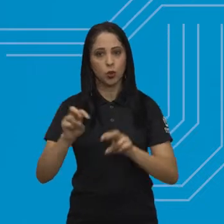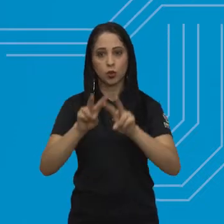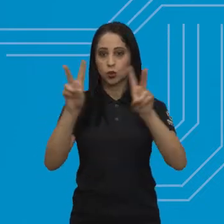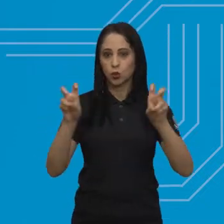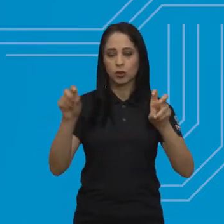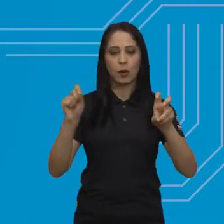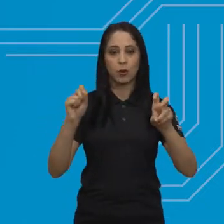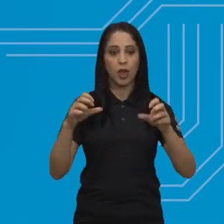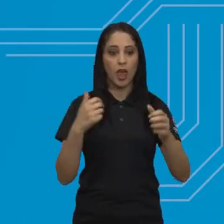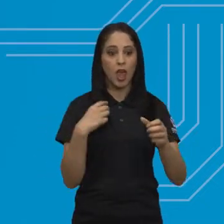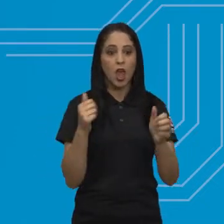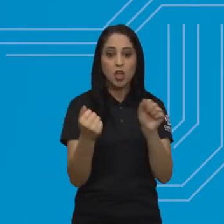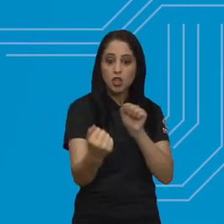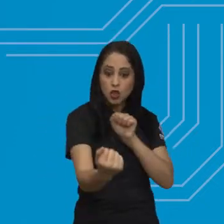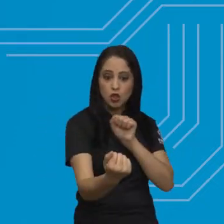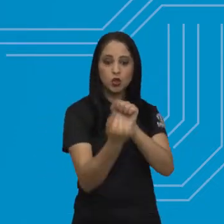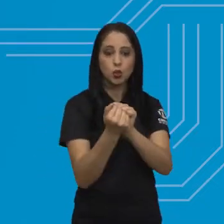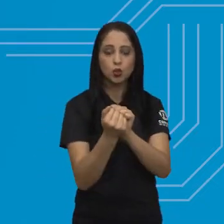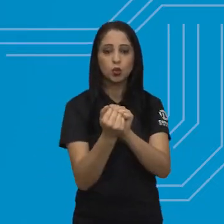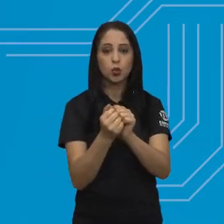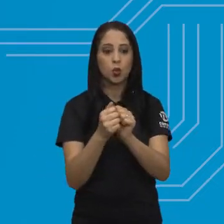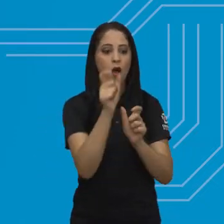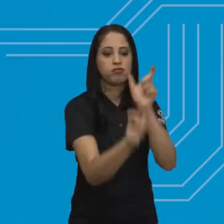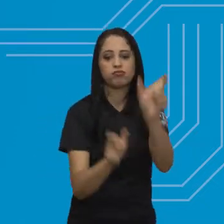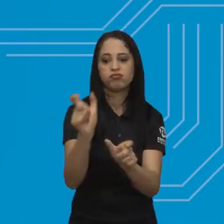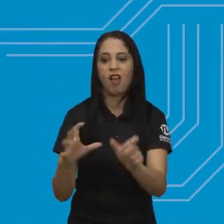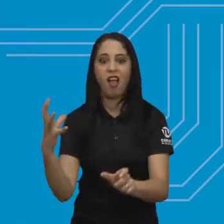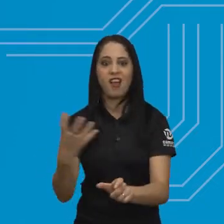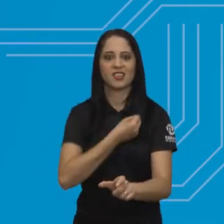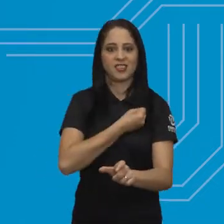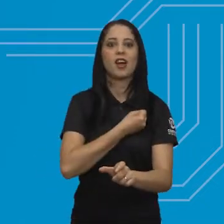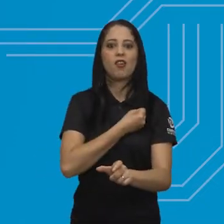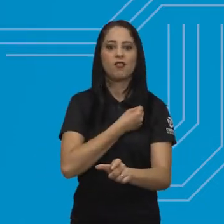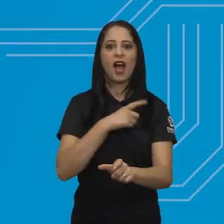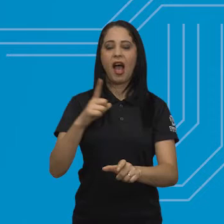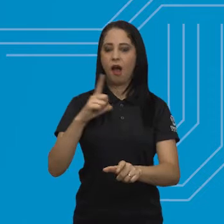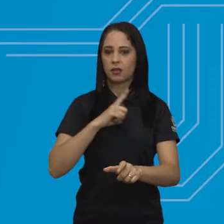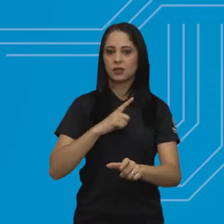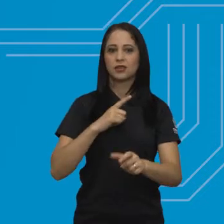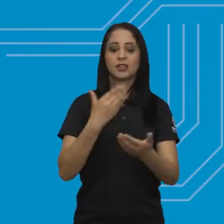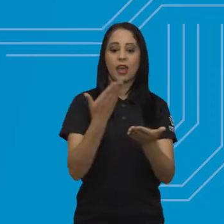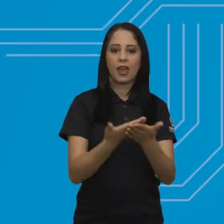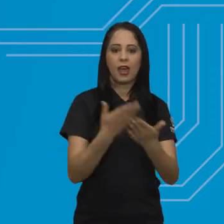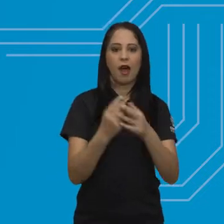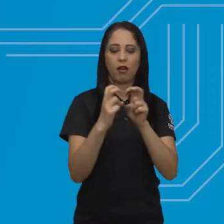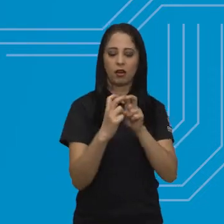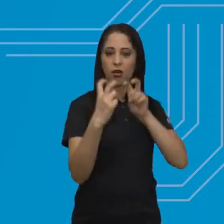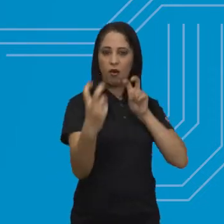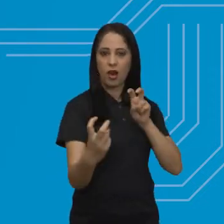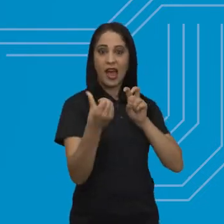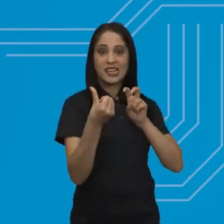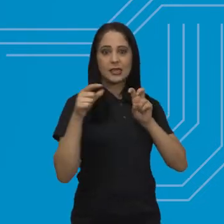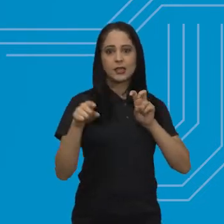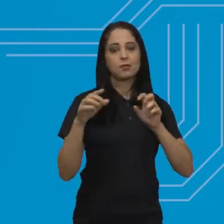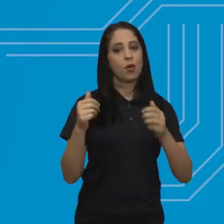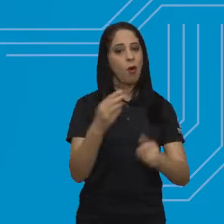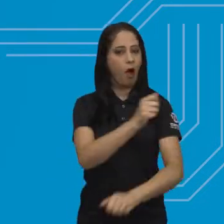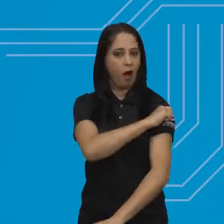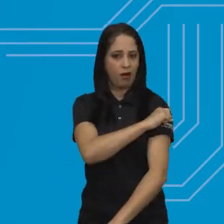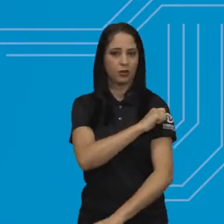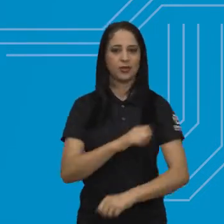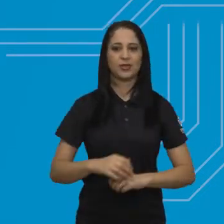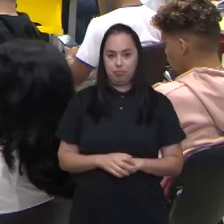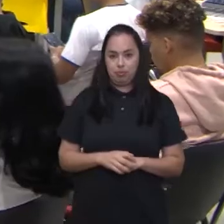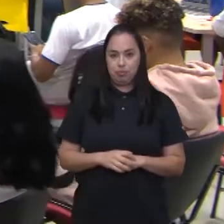tema da campanha foi juntos salvamos vidas abertura oficial contou com a Lu lá em especial direcionado às seis mil